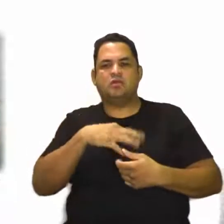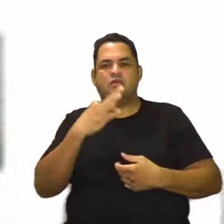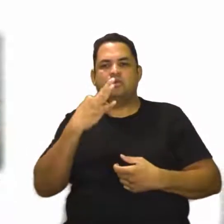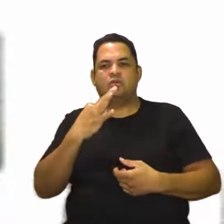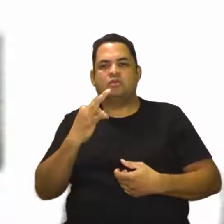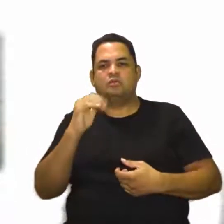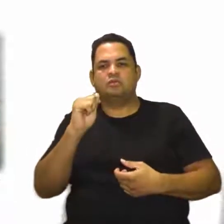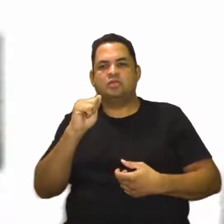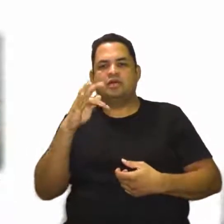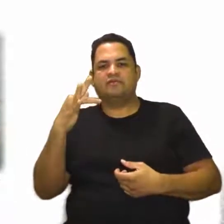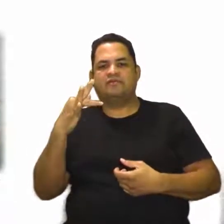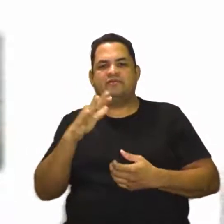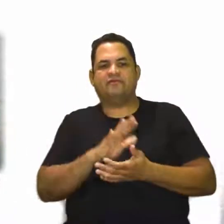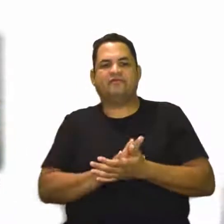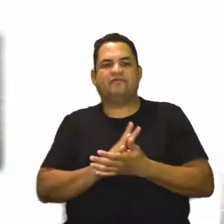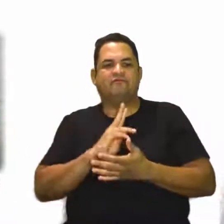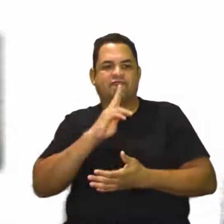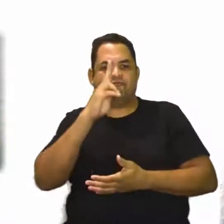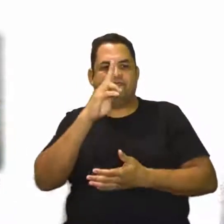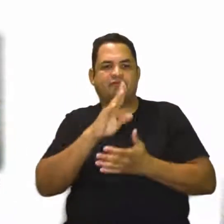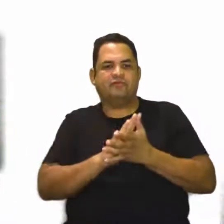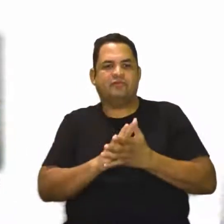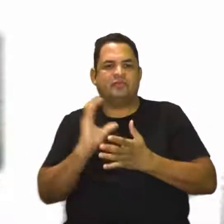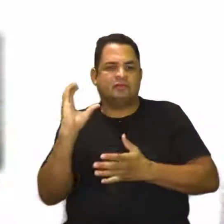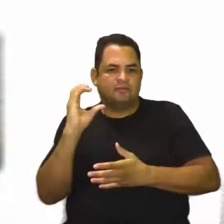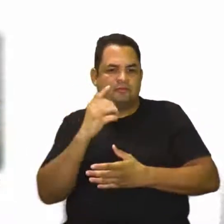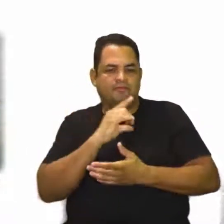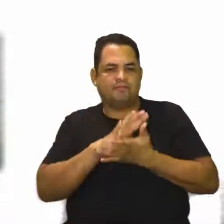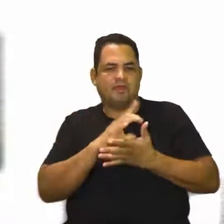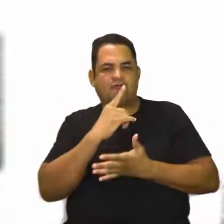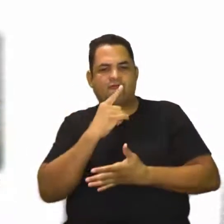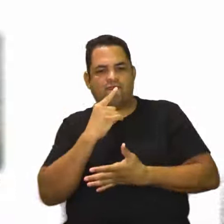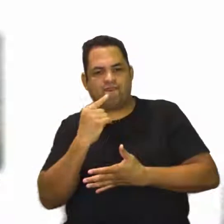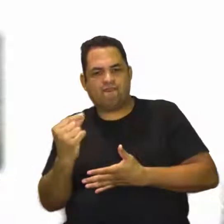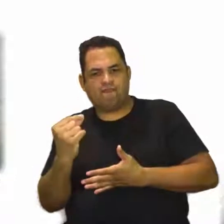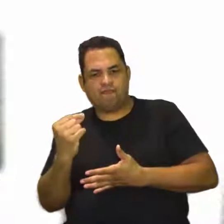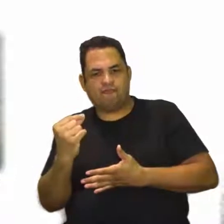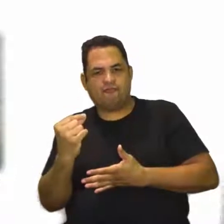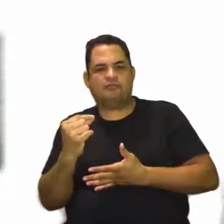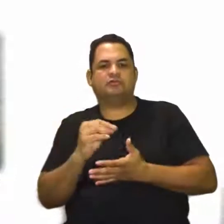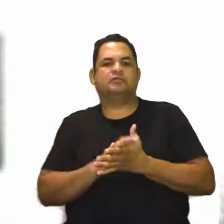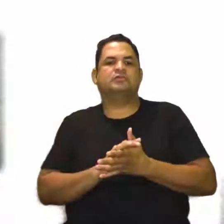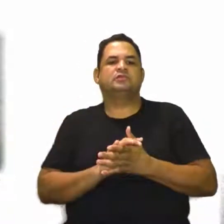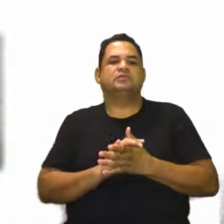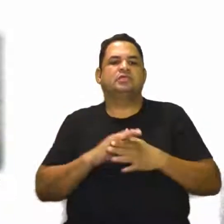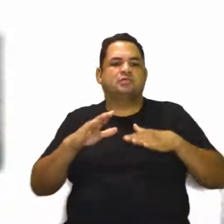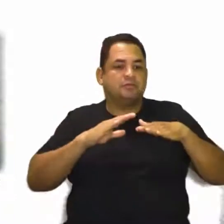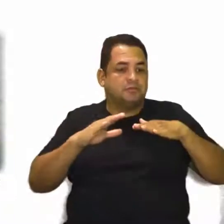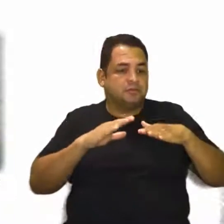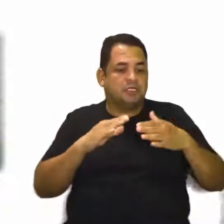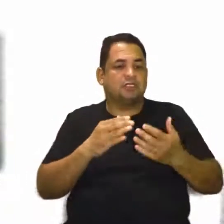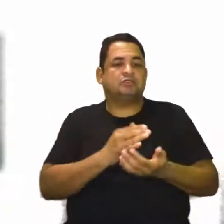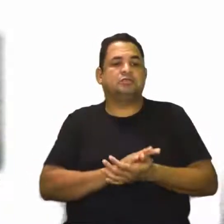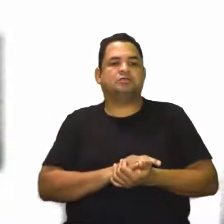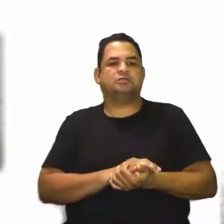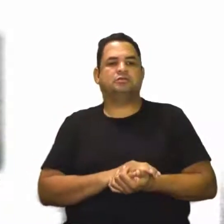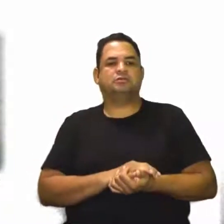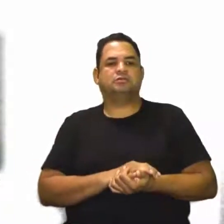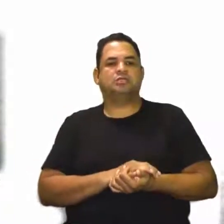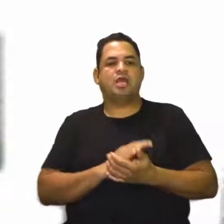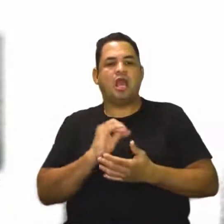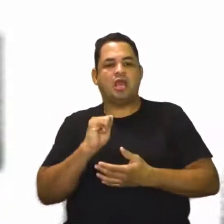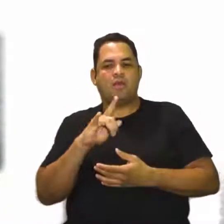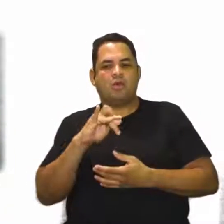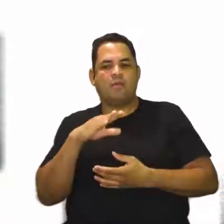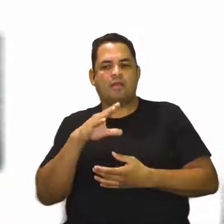elas, professora Iris? Nós temos a força, velocidade, agilidade, resistência muscular e resistência aeróbica. Então,